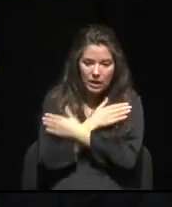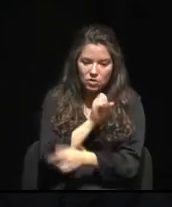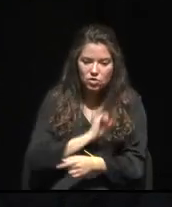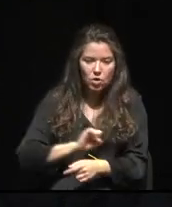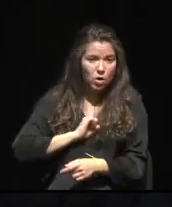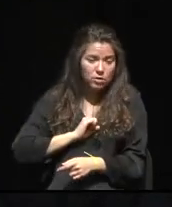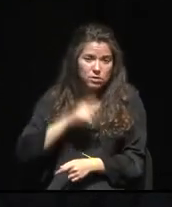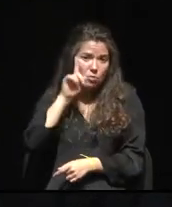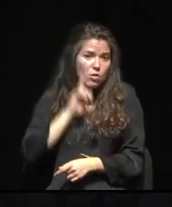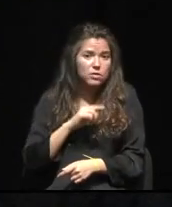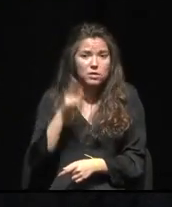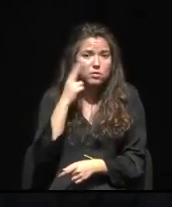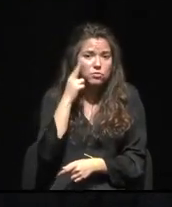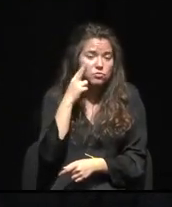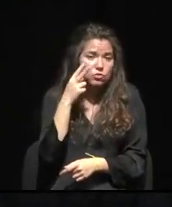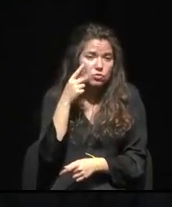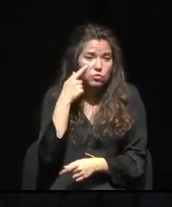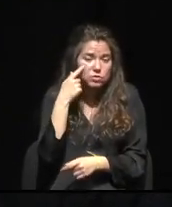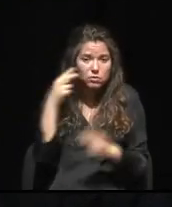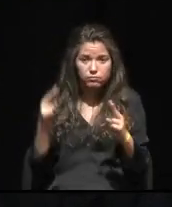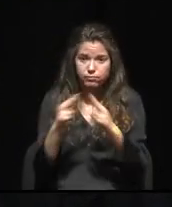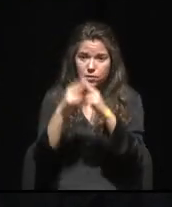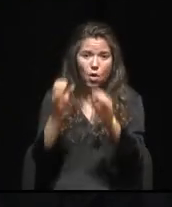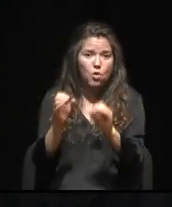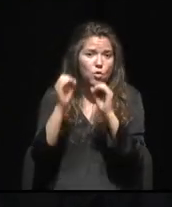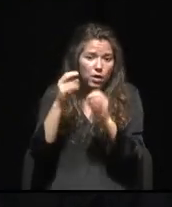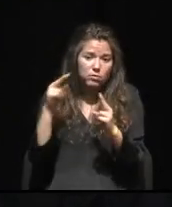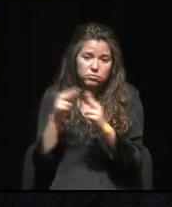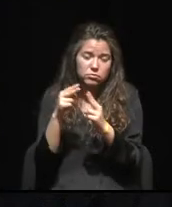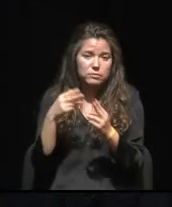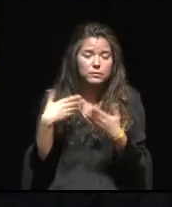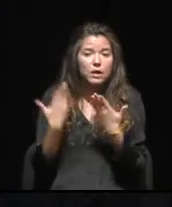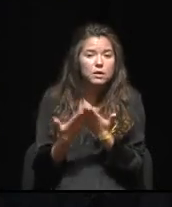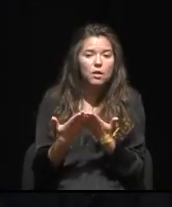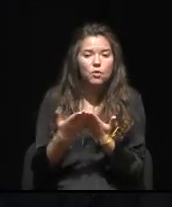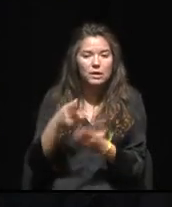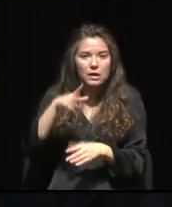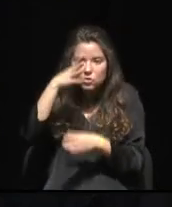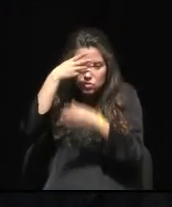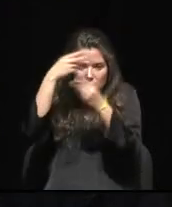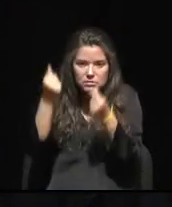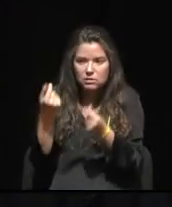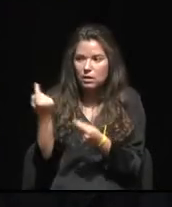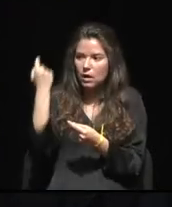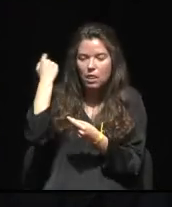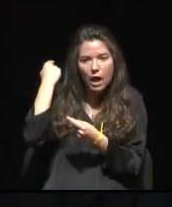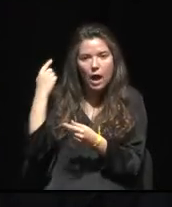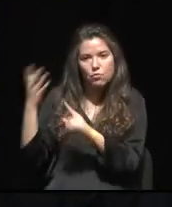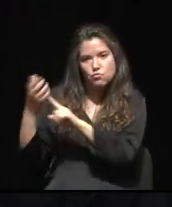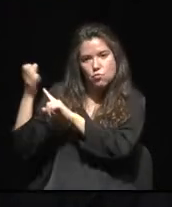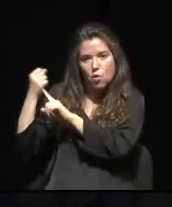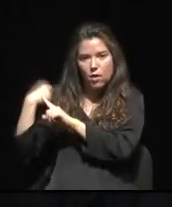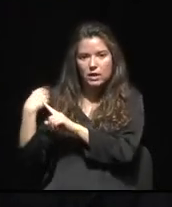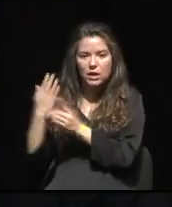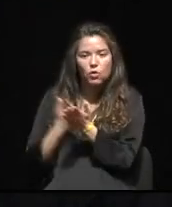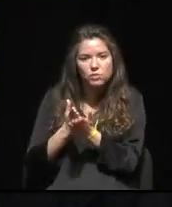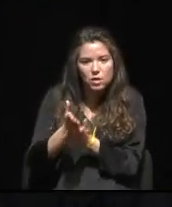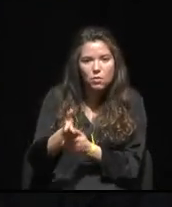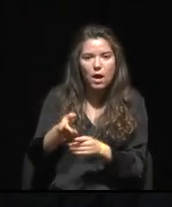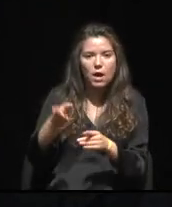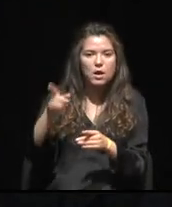nunca conhecemos e nunca conheceremos Não esque não esqueçamos o que as gerações antes da nossa conquistaram e continuemos a avançar rumo à igualdade de género